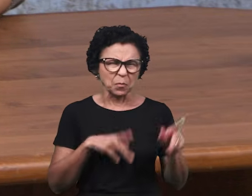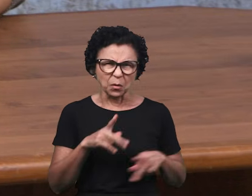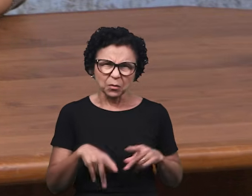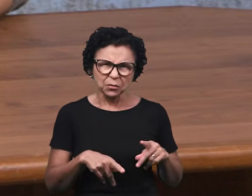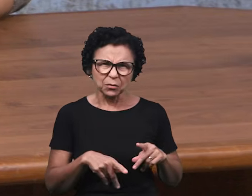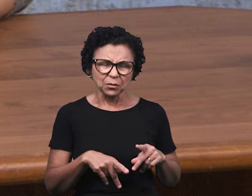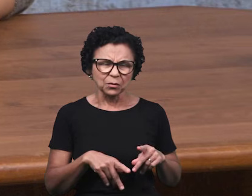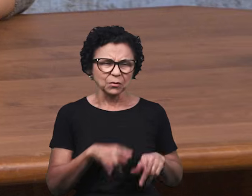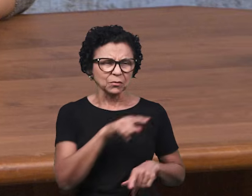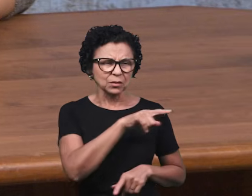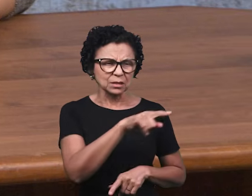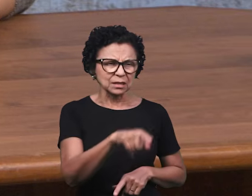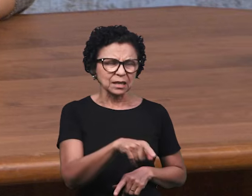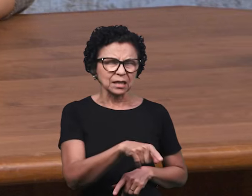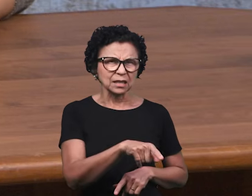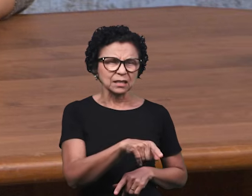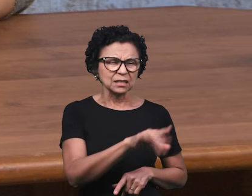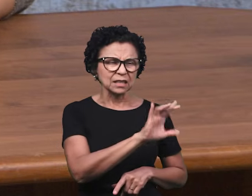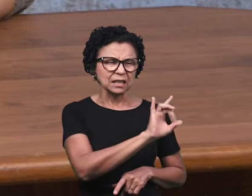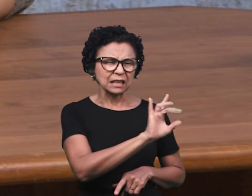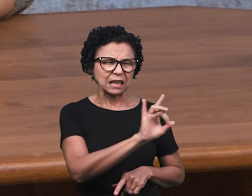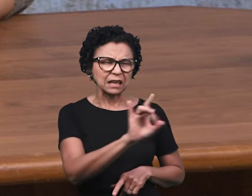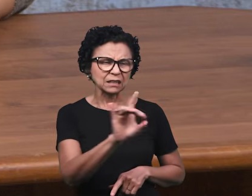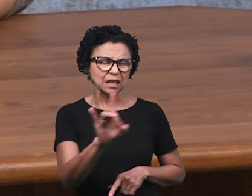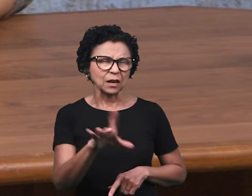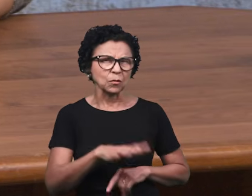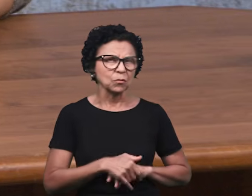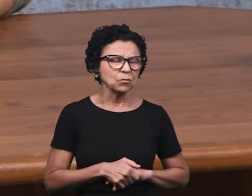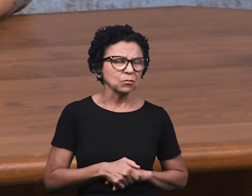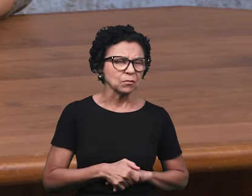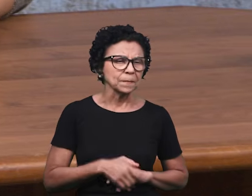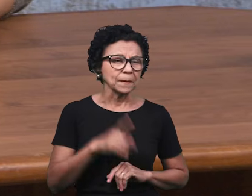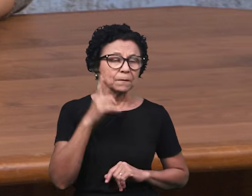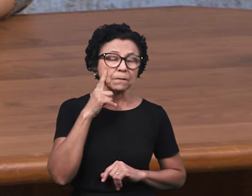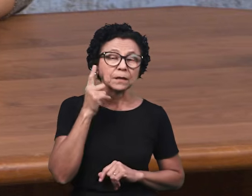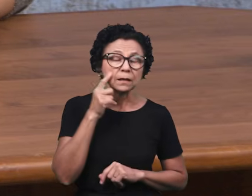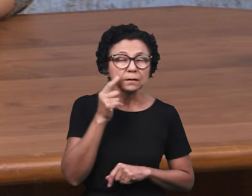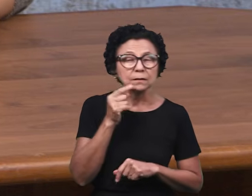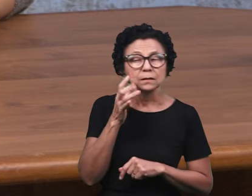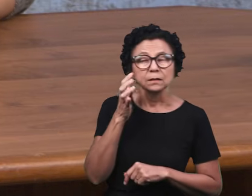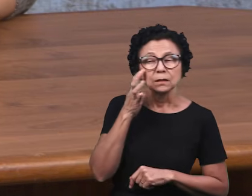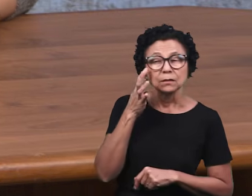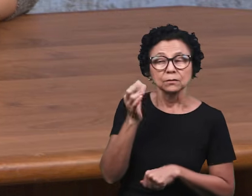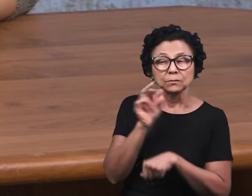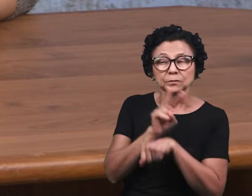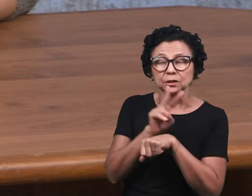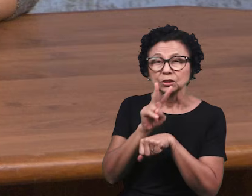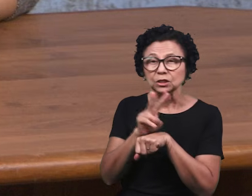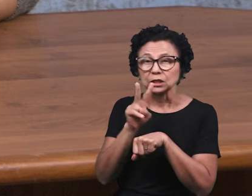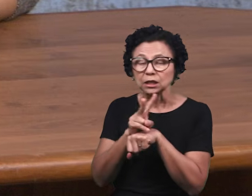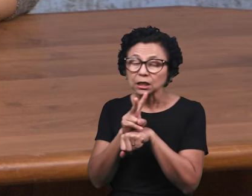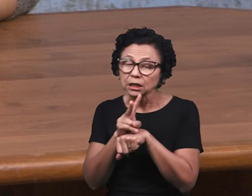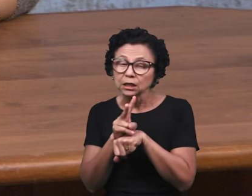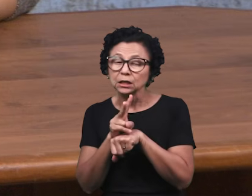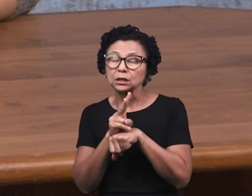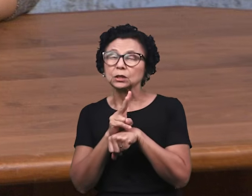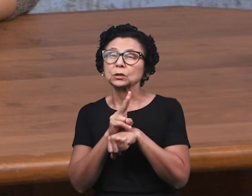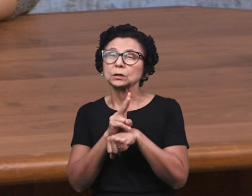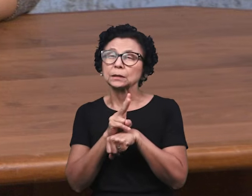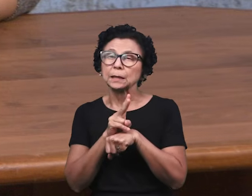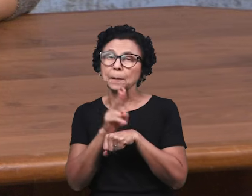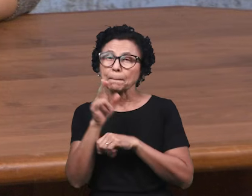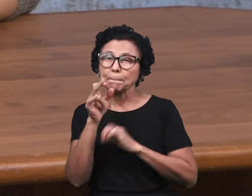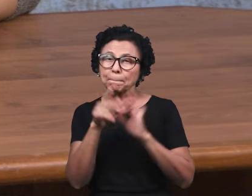espiando, como se acaçapam os passarinheiros, armam laços perniciosos com